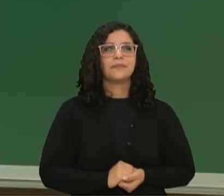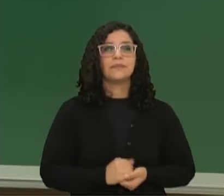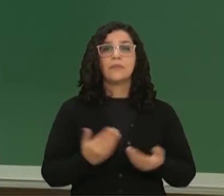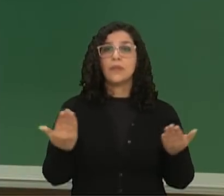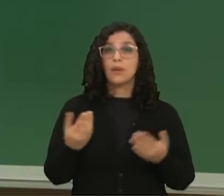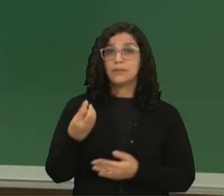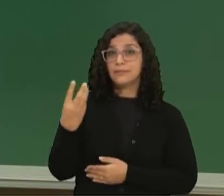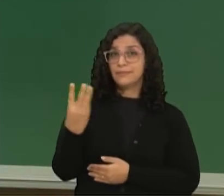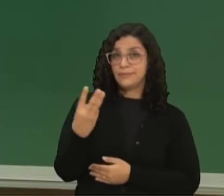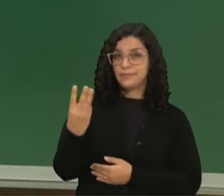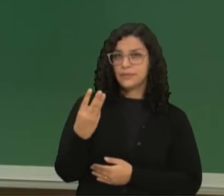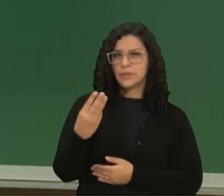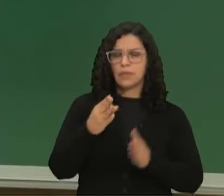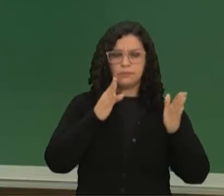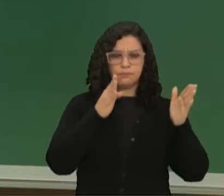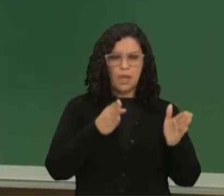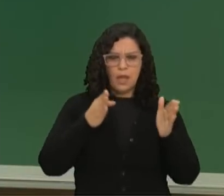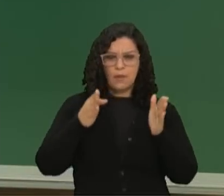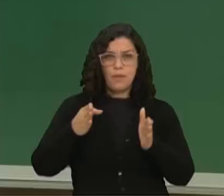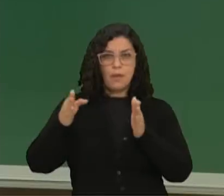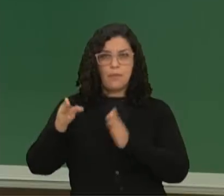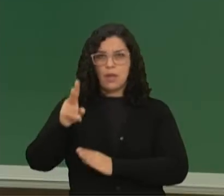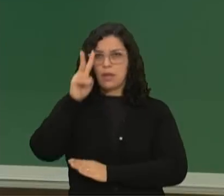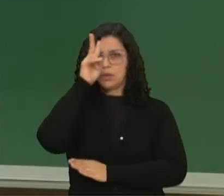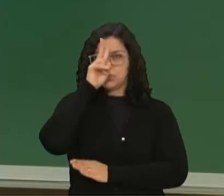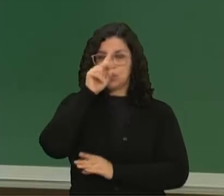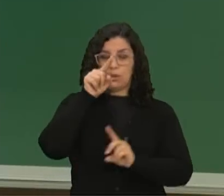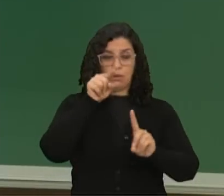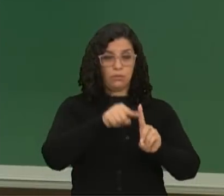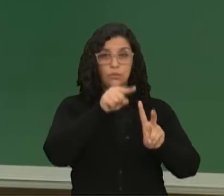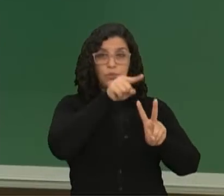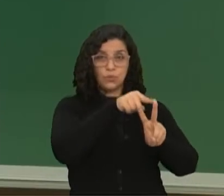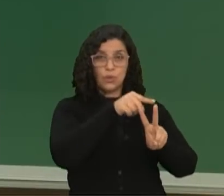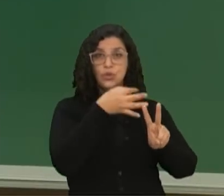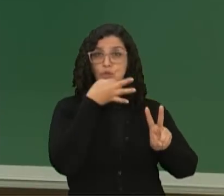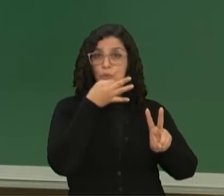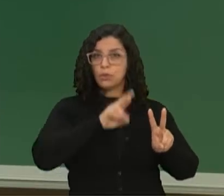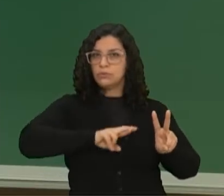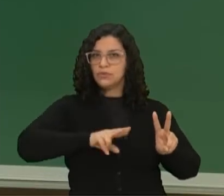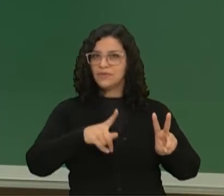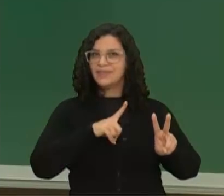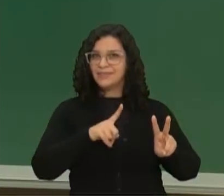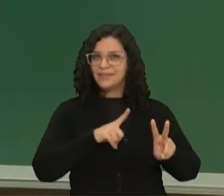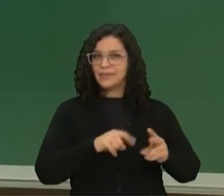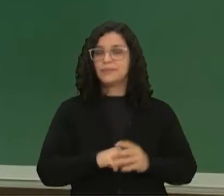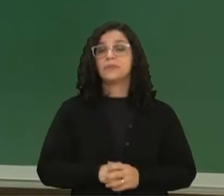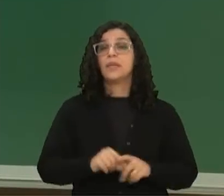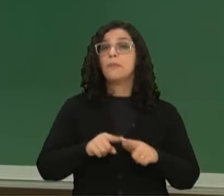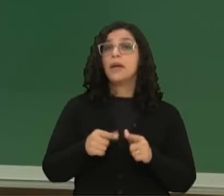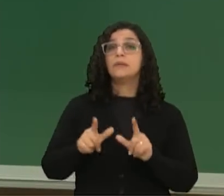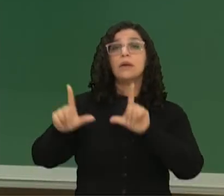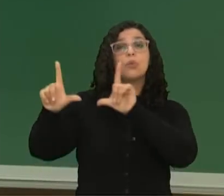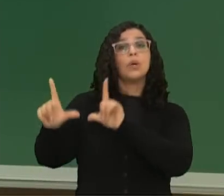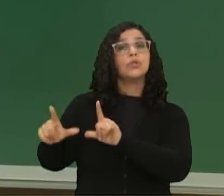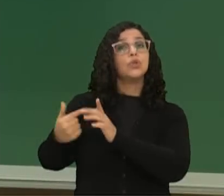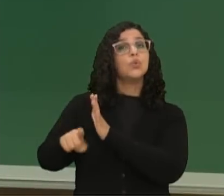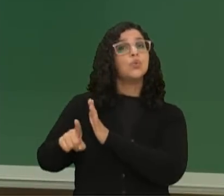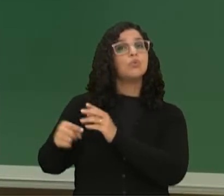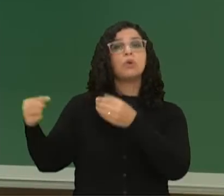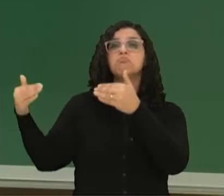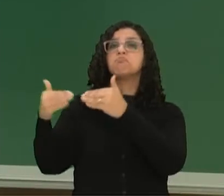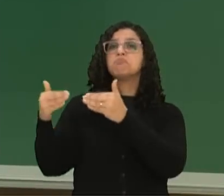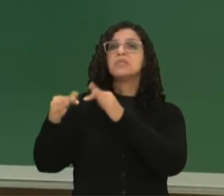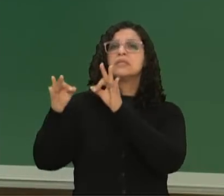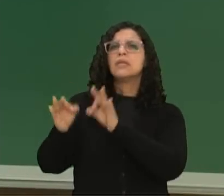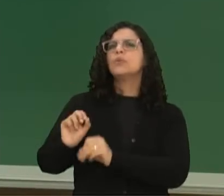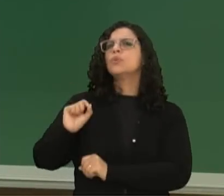E number 3, durante toda a história, os dois personagens têm opiniões diferentes. Porém, no último quadrinho, eles concordam